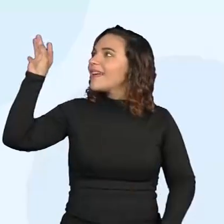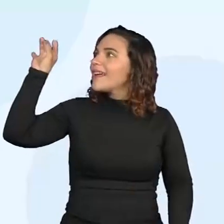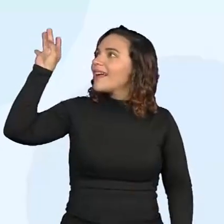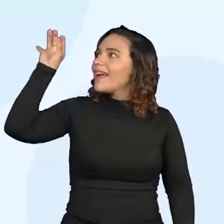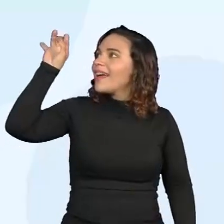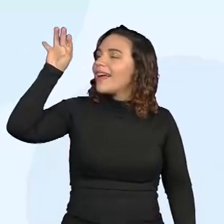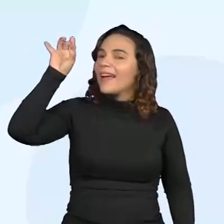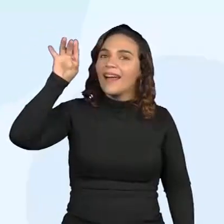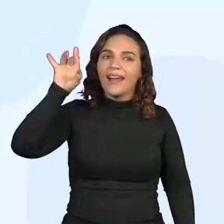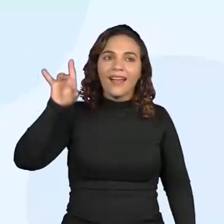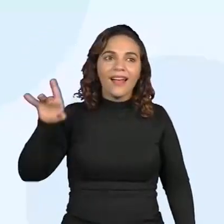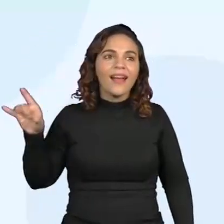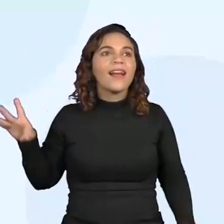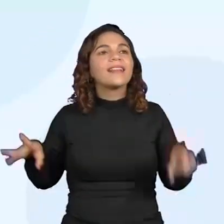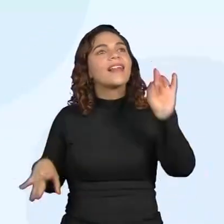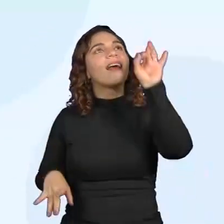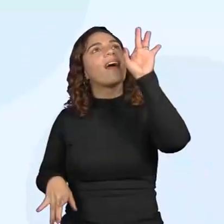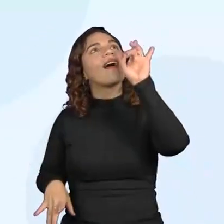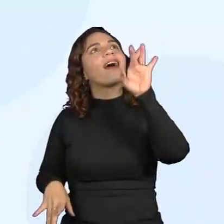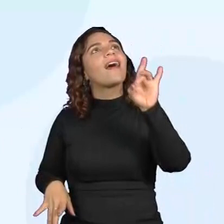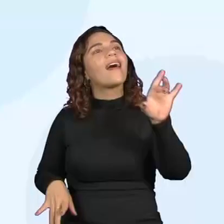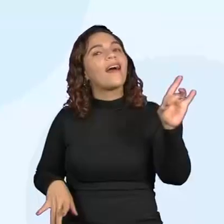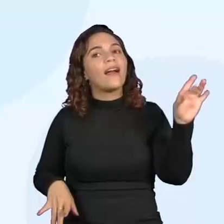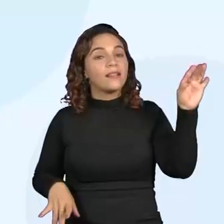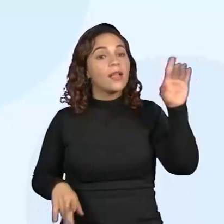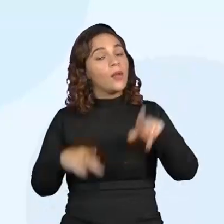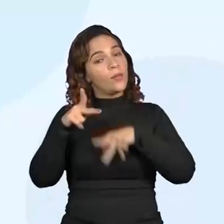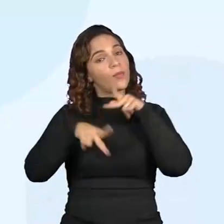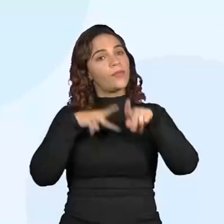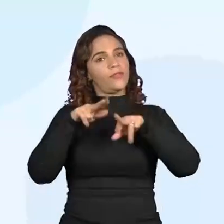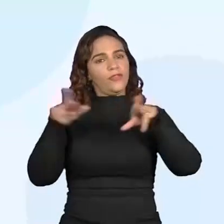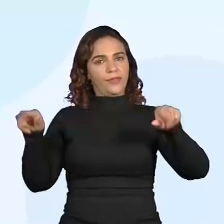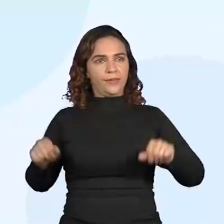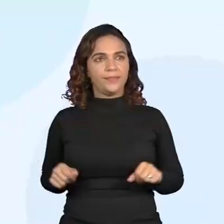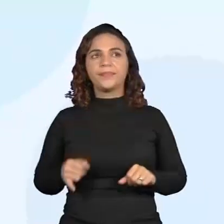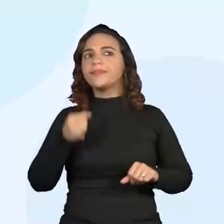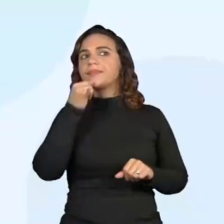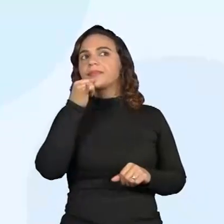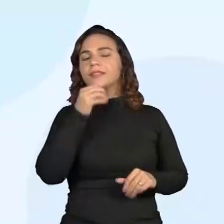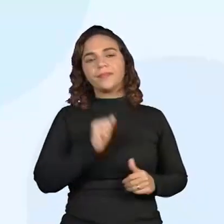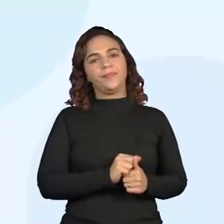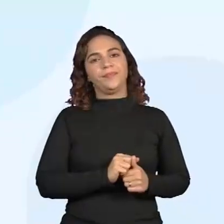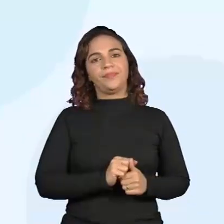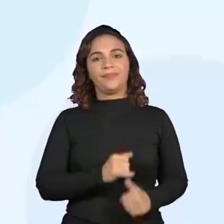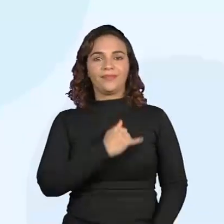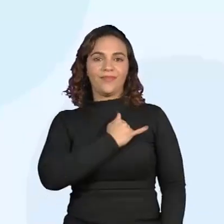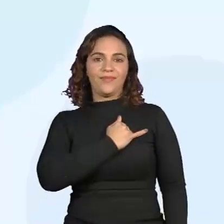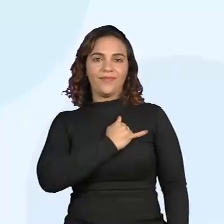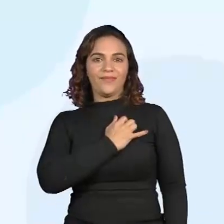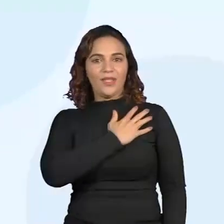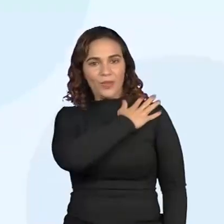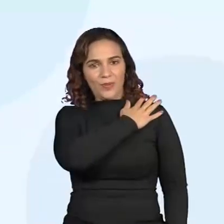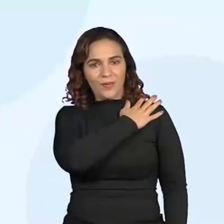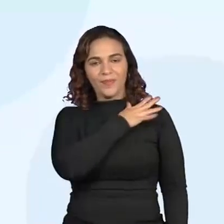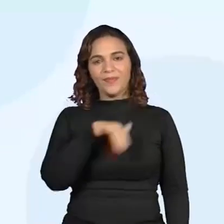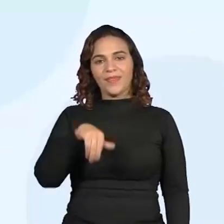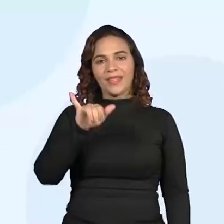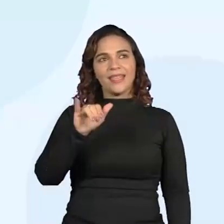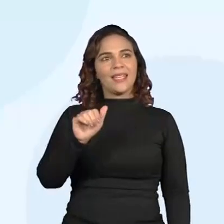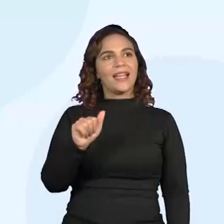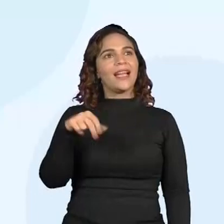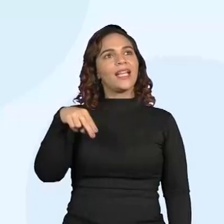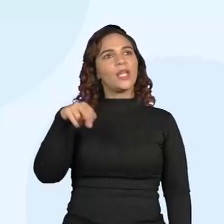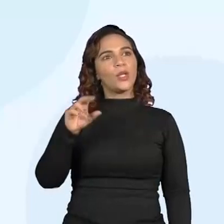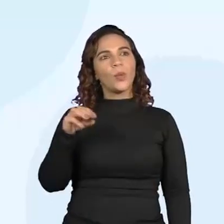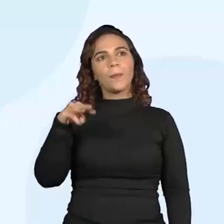mapa são povos diferentes. Então, eu tenho, vou dar um exemplo, Yanomamis,